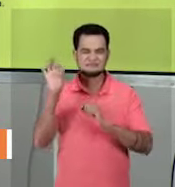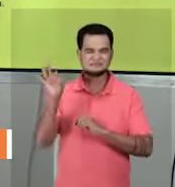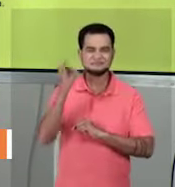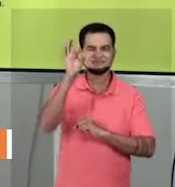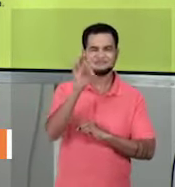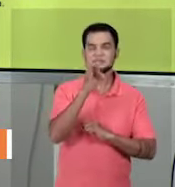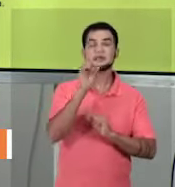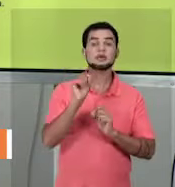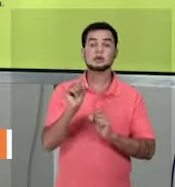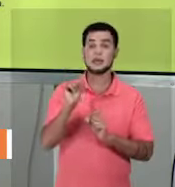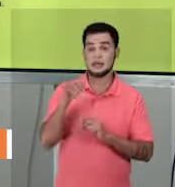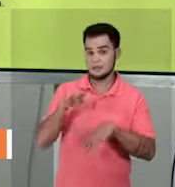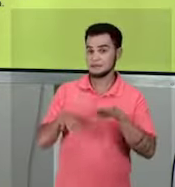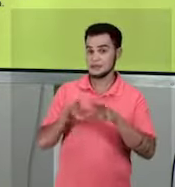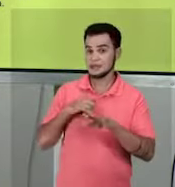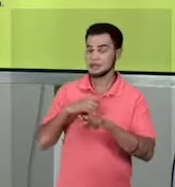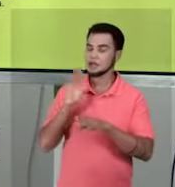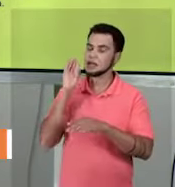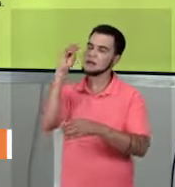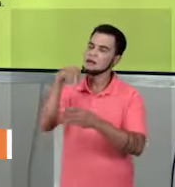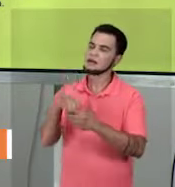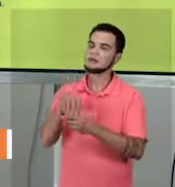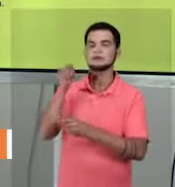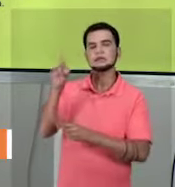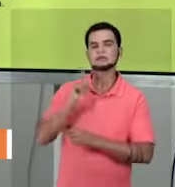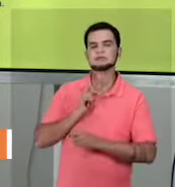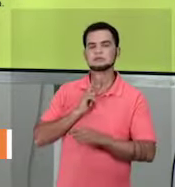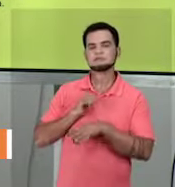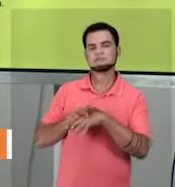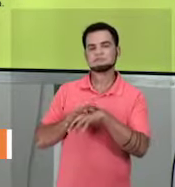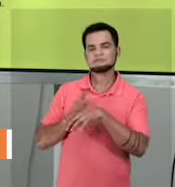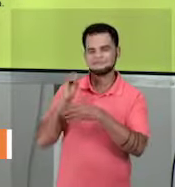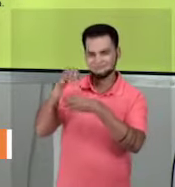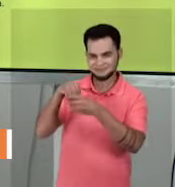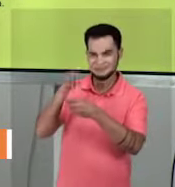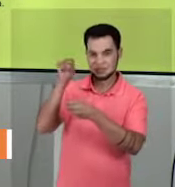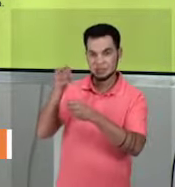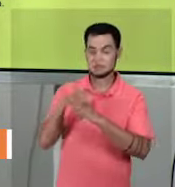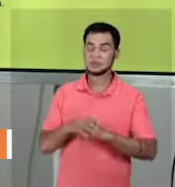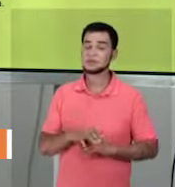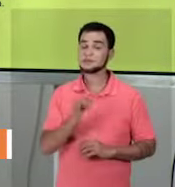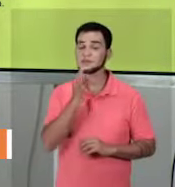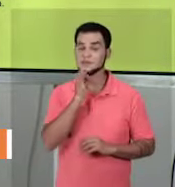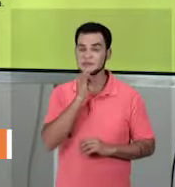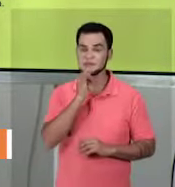que carregam alguns patógenos. Exemplo, né? O Aedes aegypti, ele